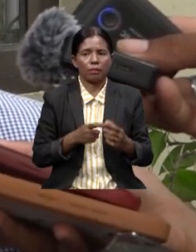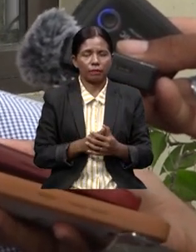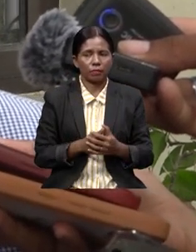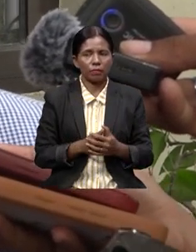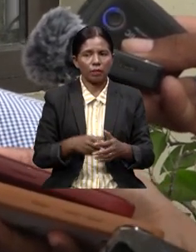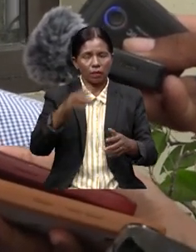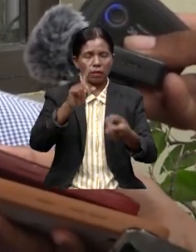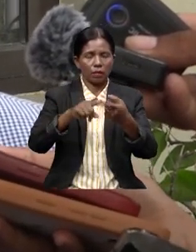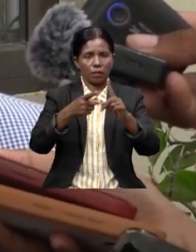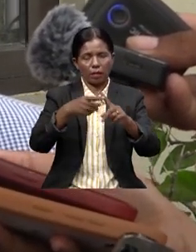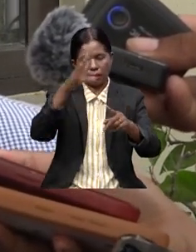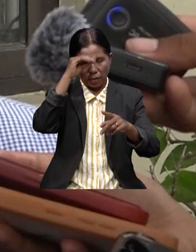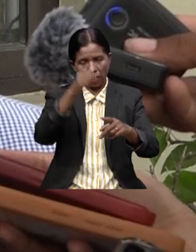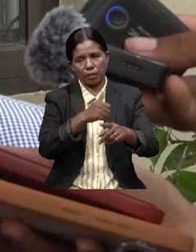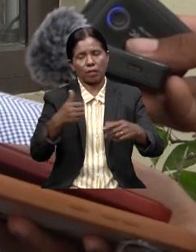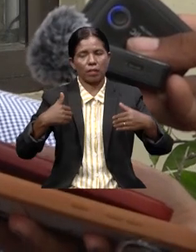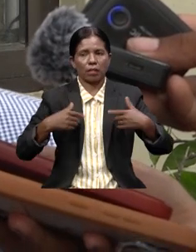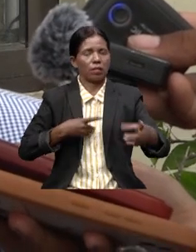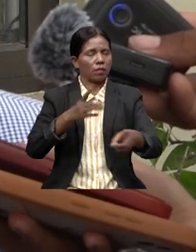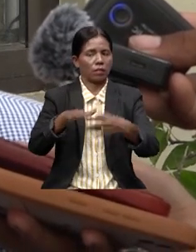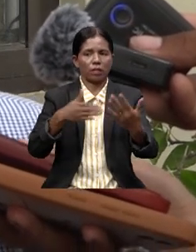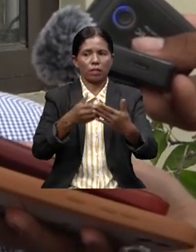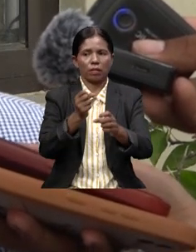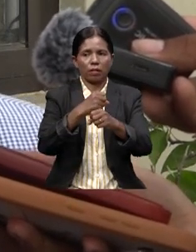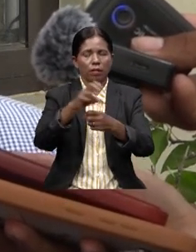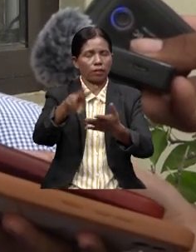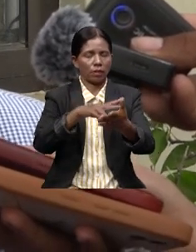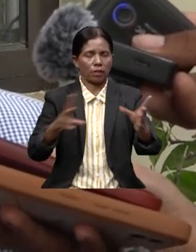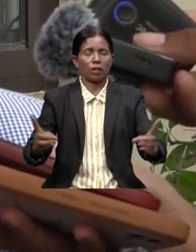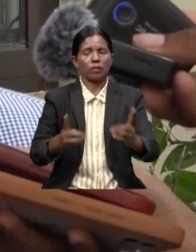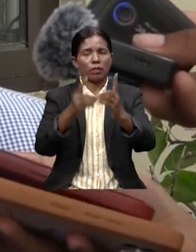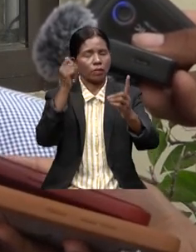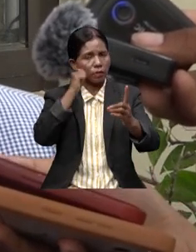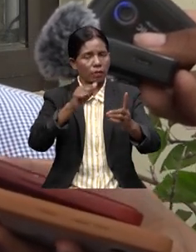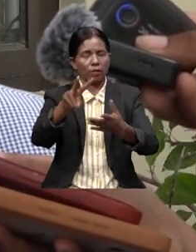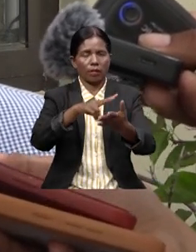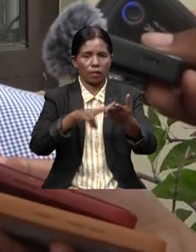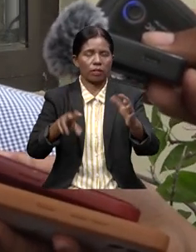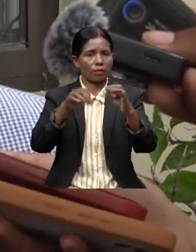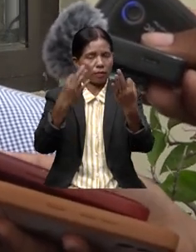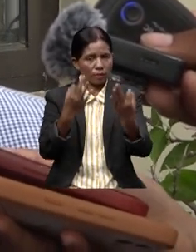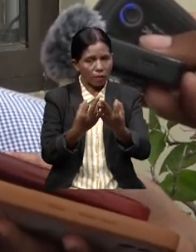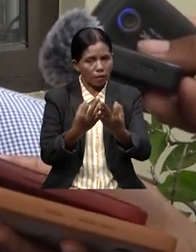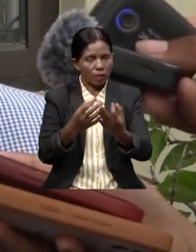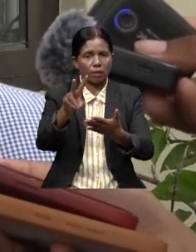mane maluk balu ke hanu in katangi direto to maka to halo violencia sor feto violencia domestika